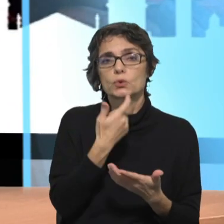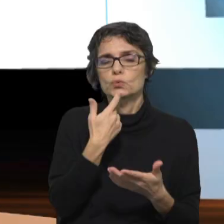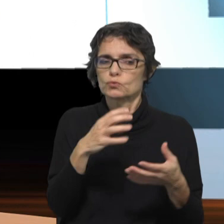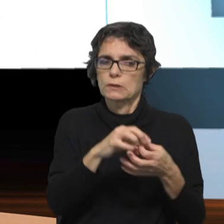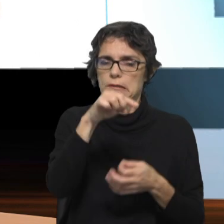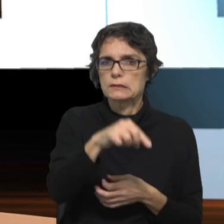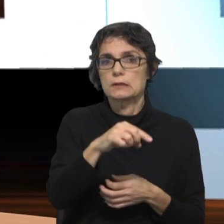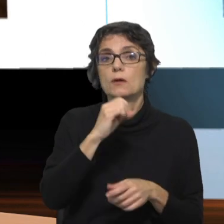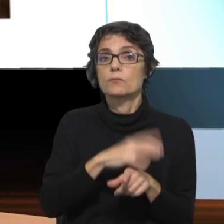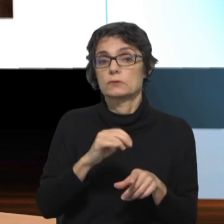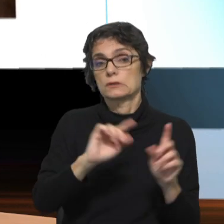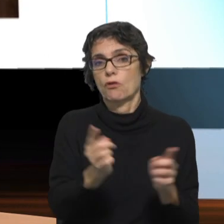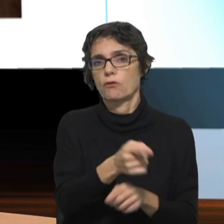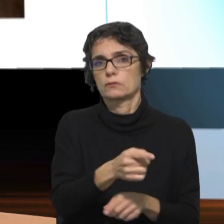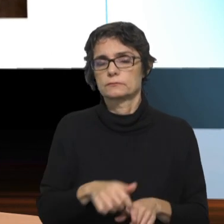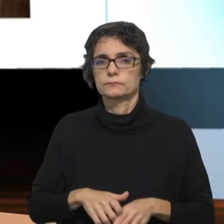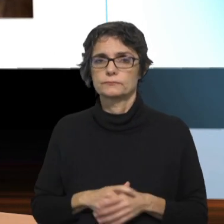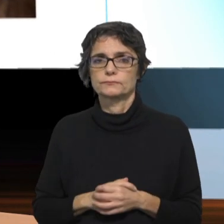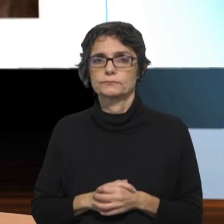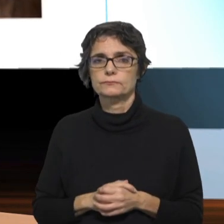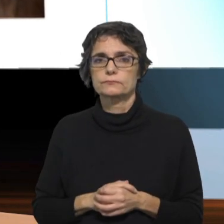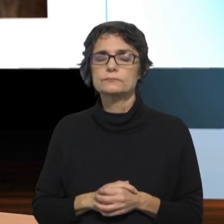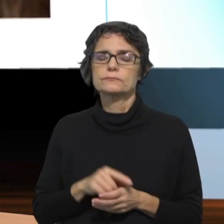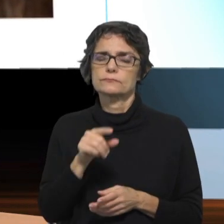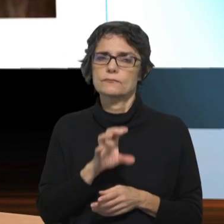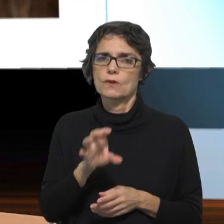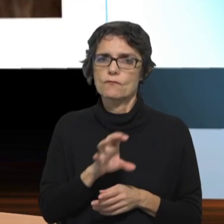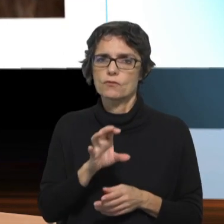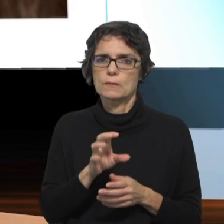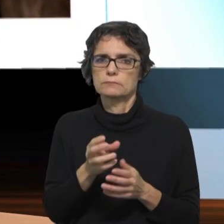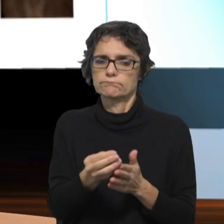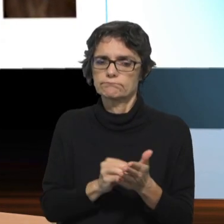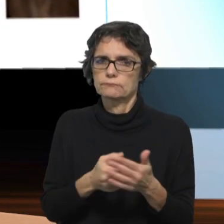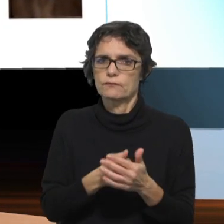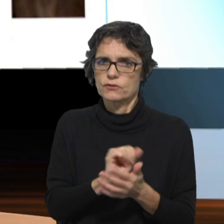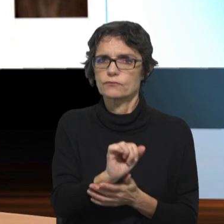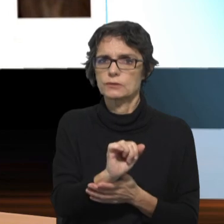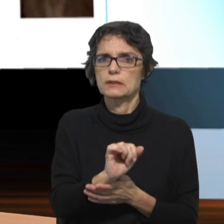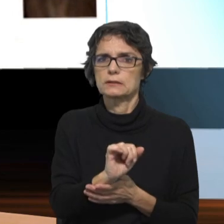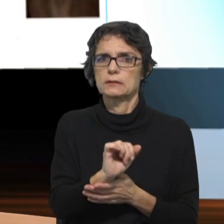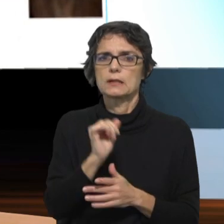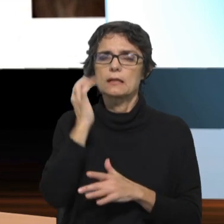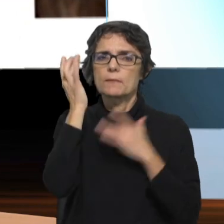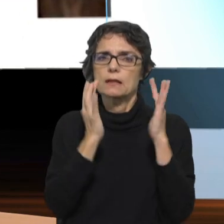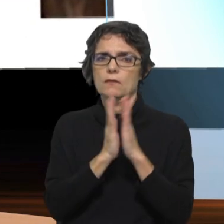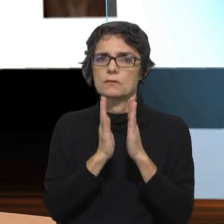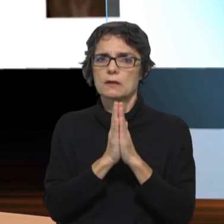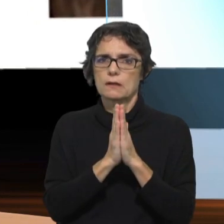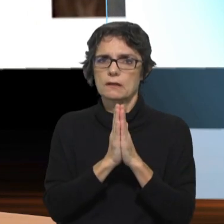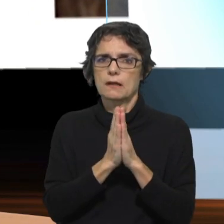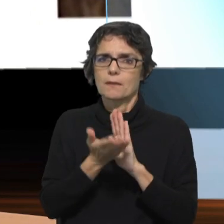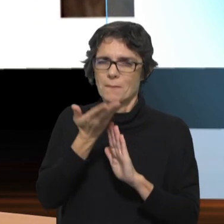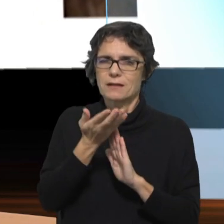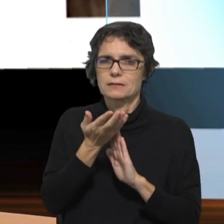daí a sua brevidade. E esse género literário Evangelho é o tal que tem mais uma dimensão teológica da mensagem que quer